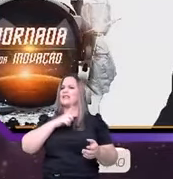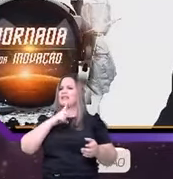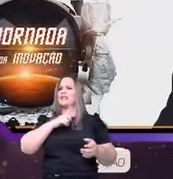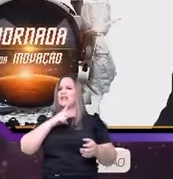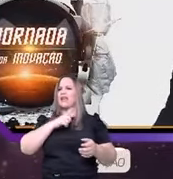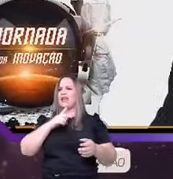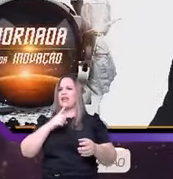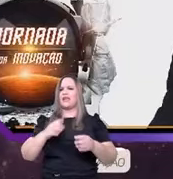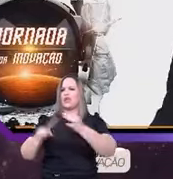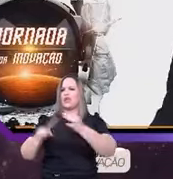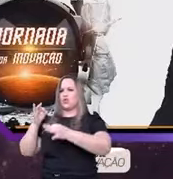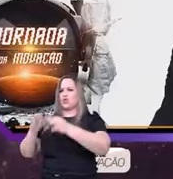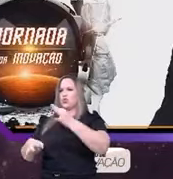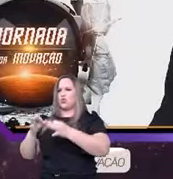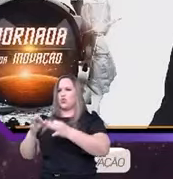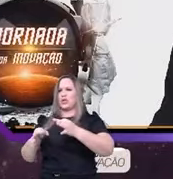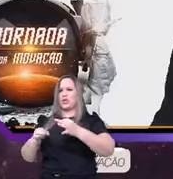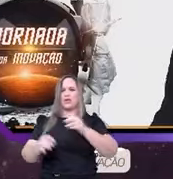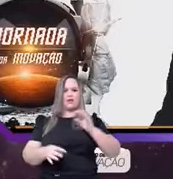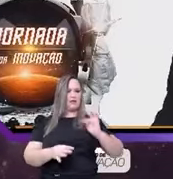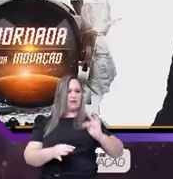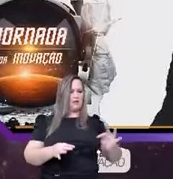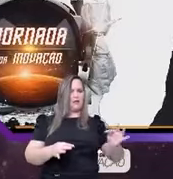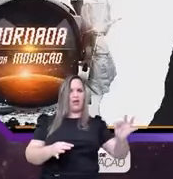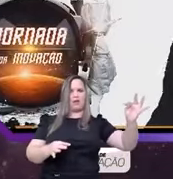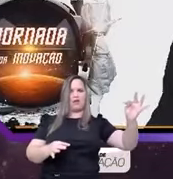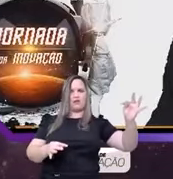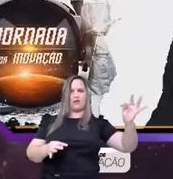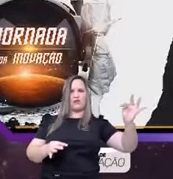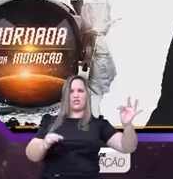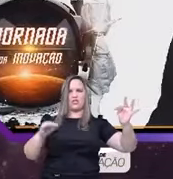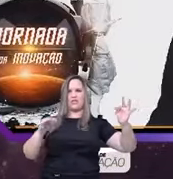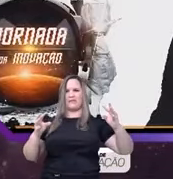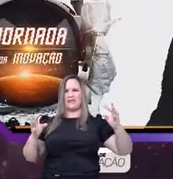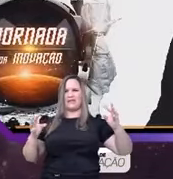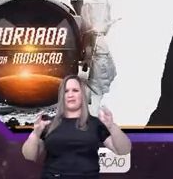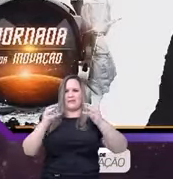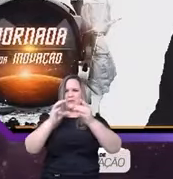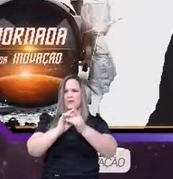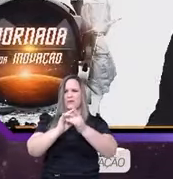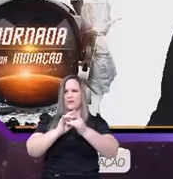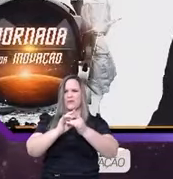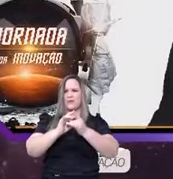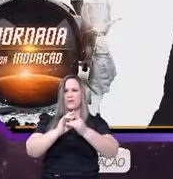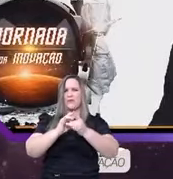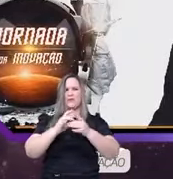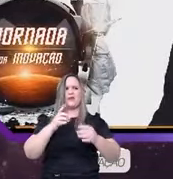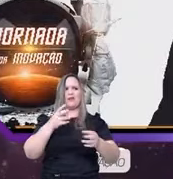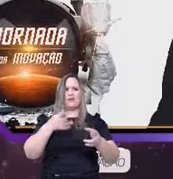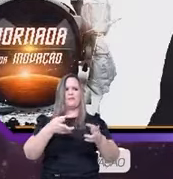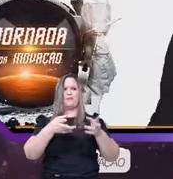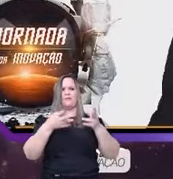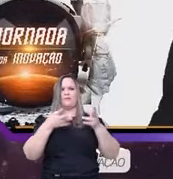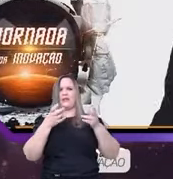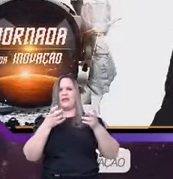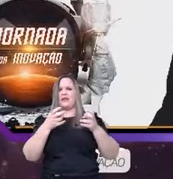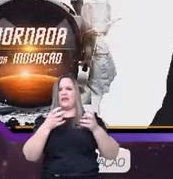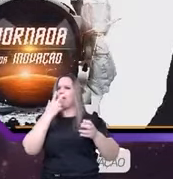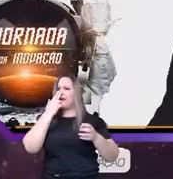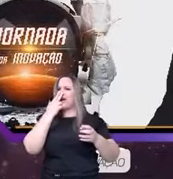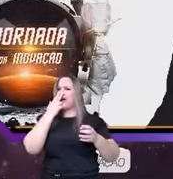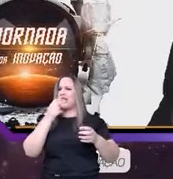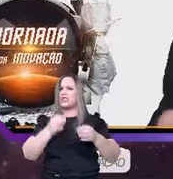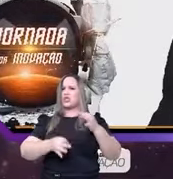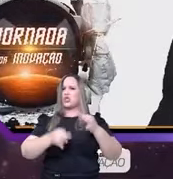parte tecnológica que a mim causa bastante assombro. Eu estou vendo o Technicase virar o novo Juridicase, então